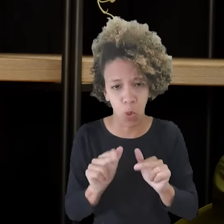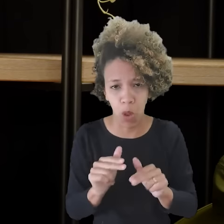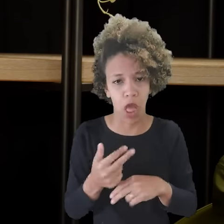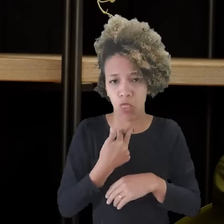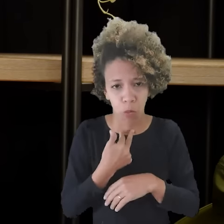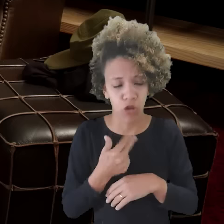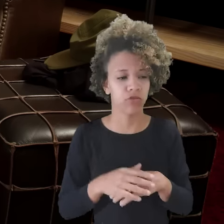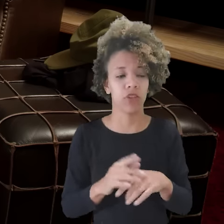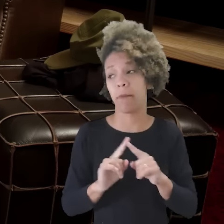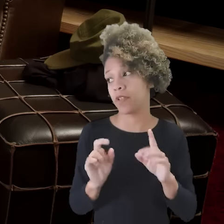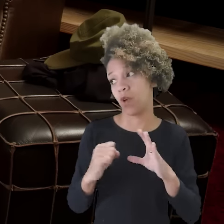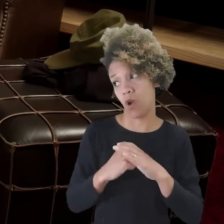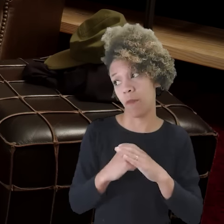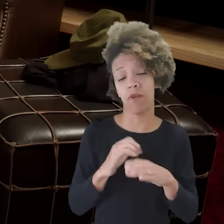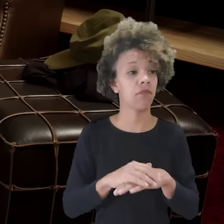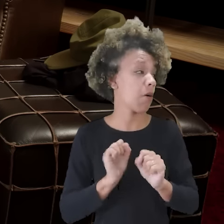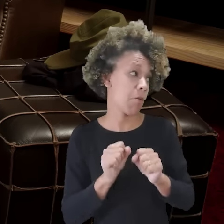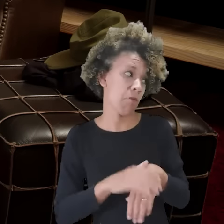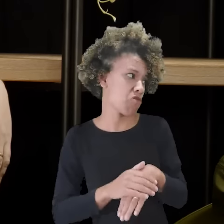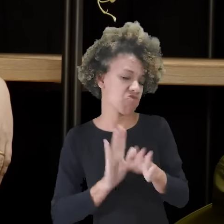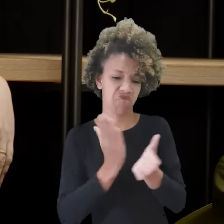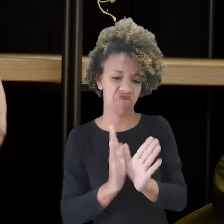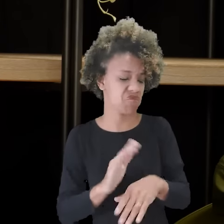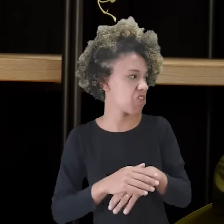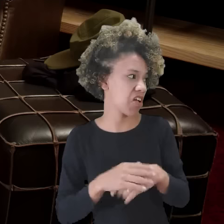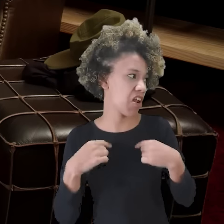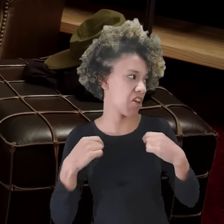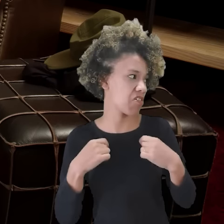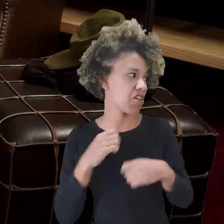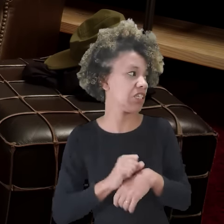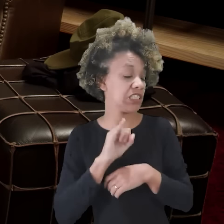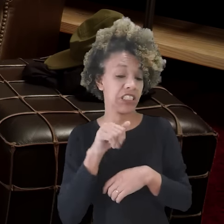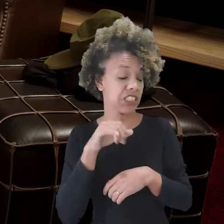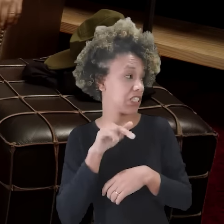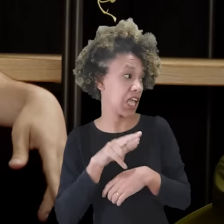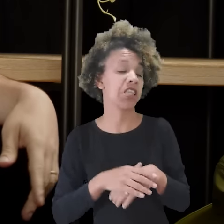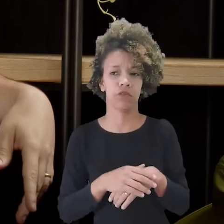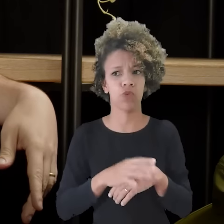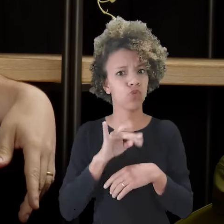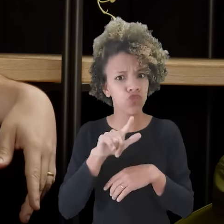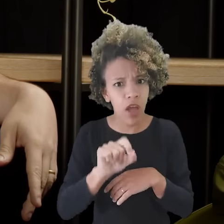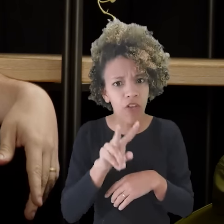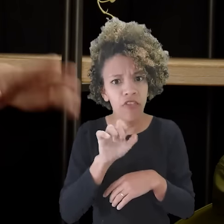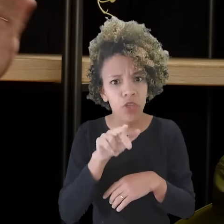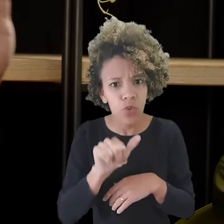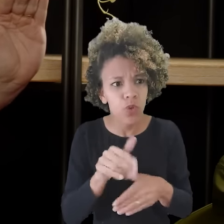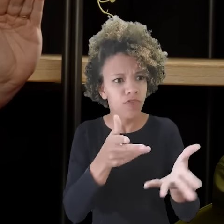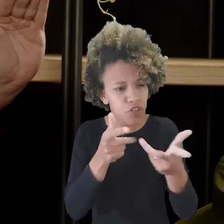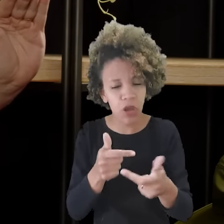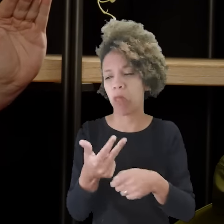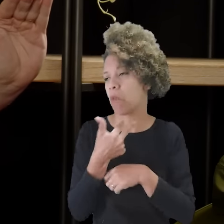que eu tento ver a roupa dele né Você pode rasgar que você vai ganhar já já o Thiago Ventura você chama